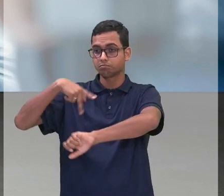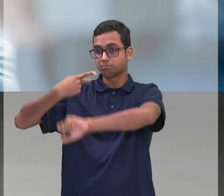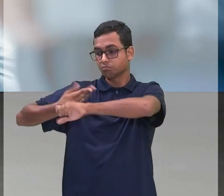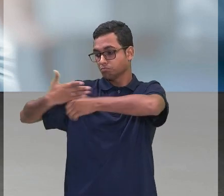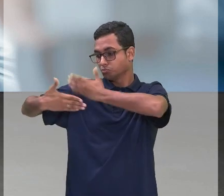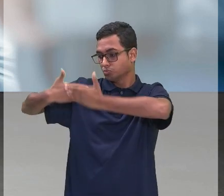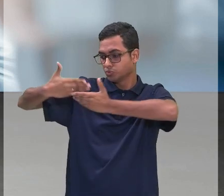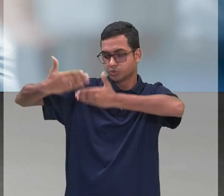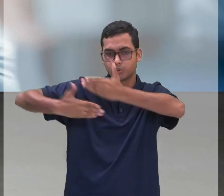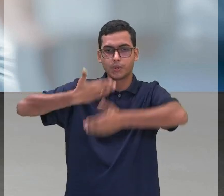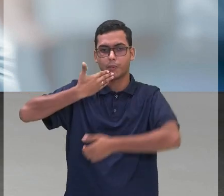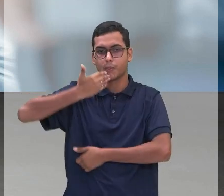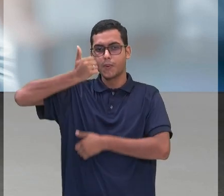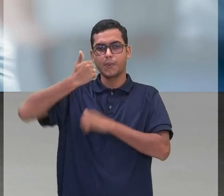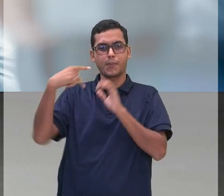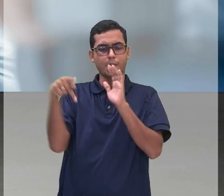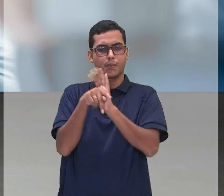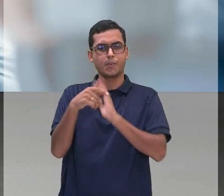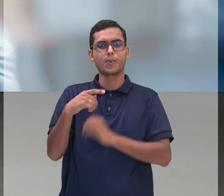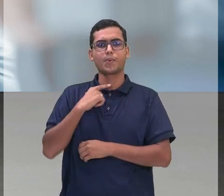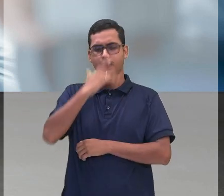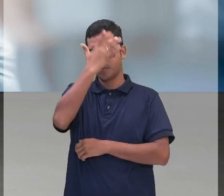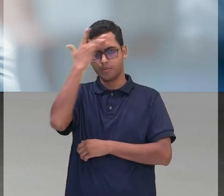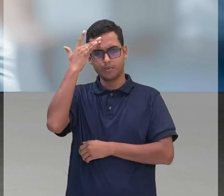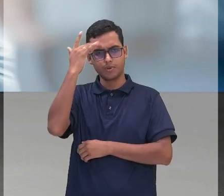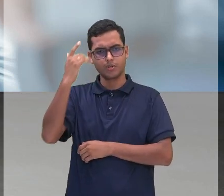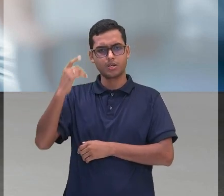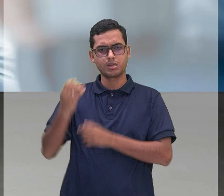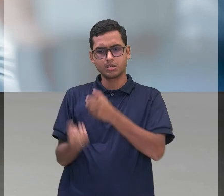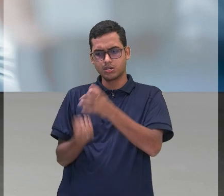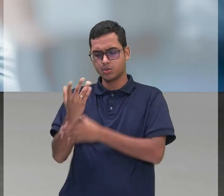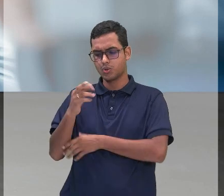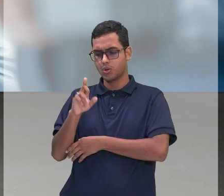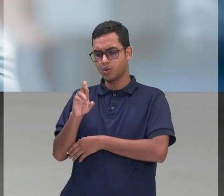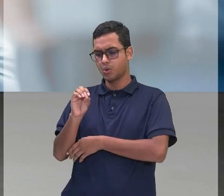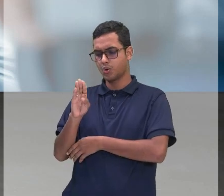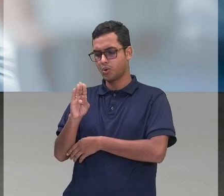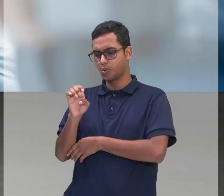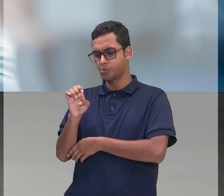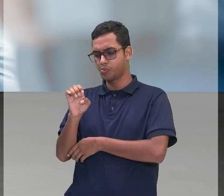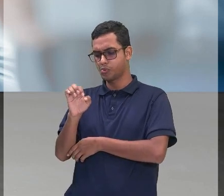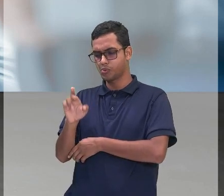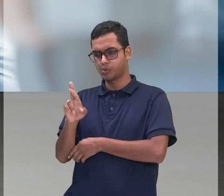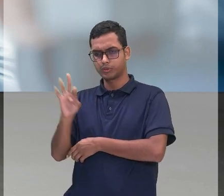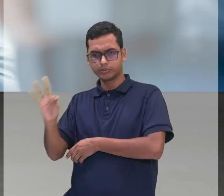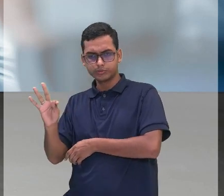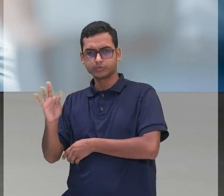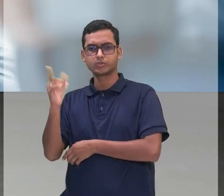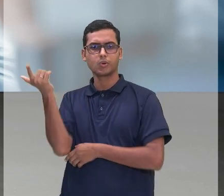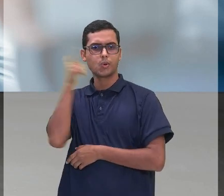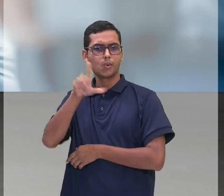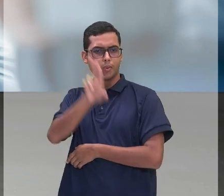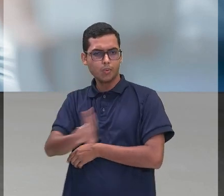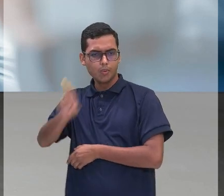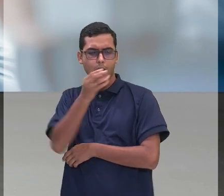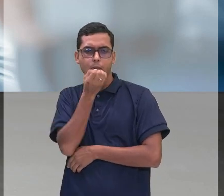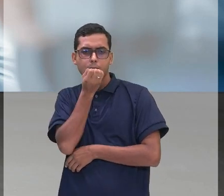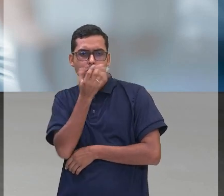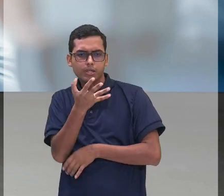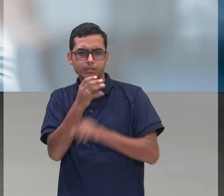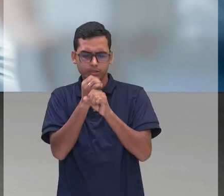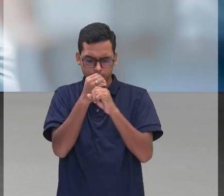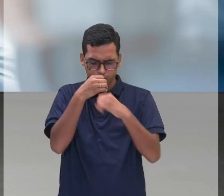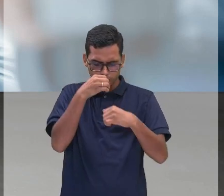instrumento, né, onde Robert Hooke, por exemplo, ele já conseguiu utilizar um microscópio mais completo, né, com